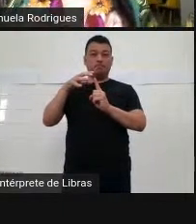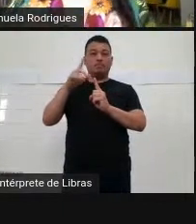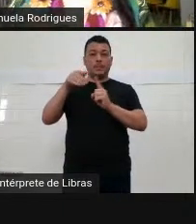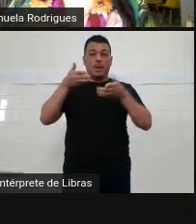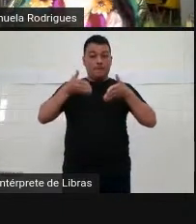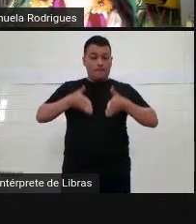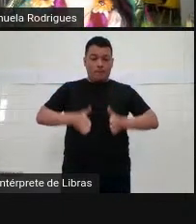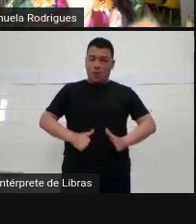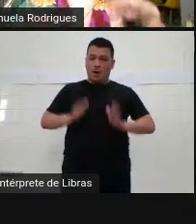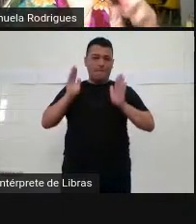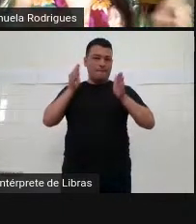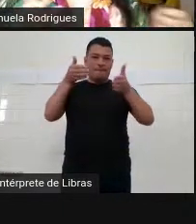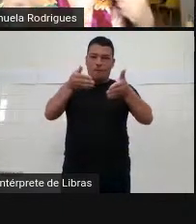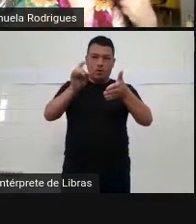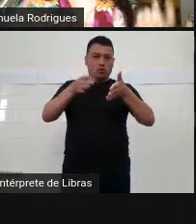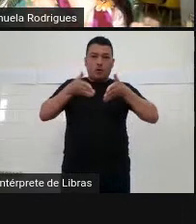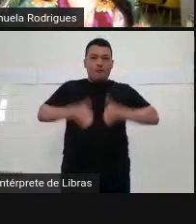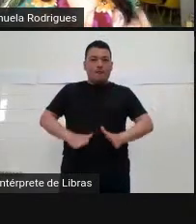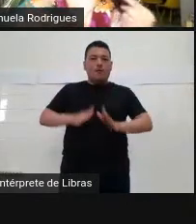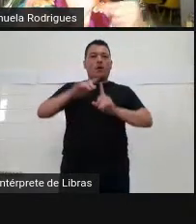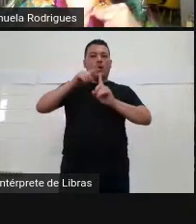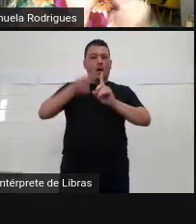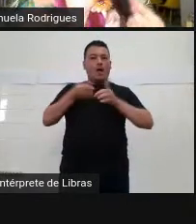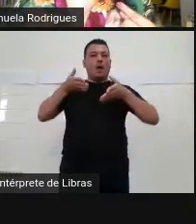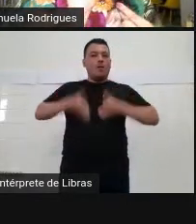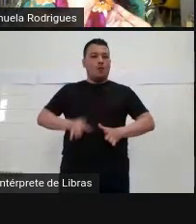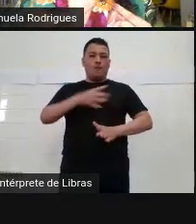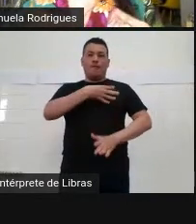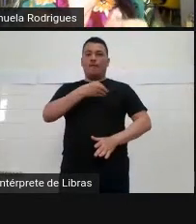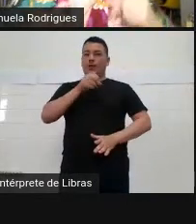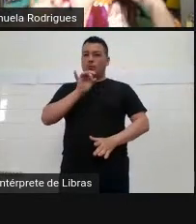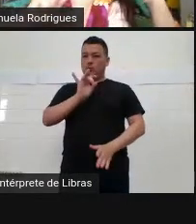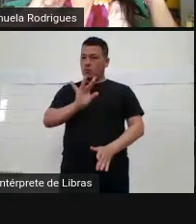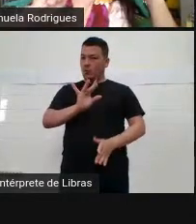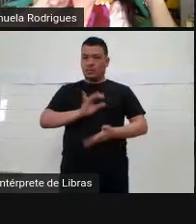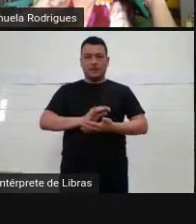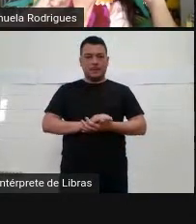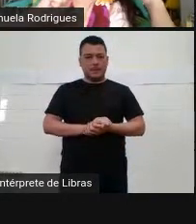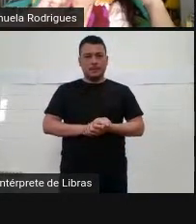reprodução como elemento central. E aí é interessante pensar que